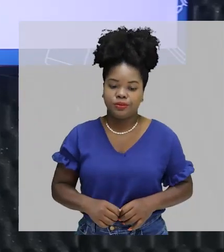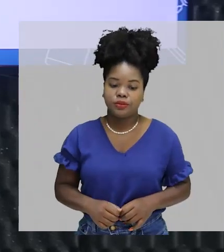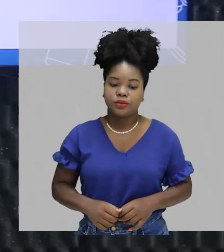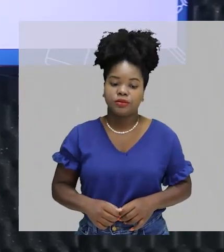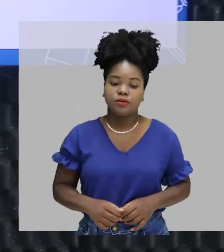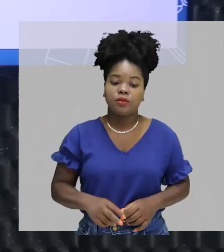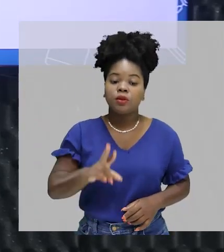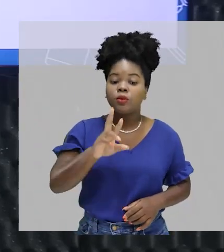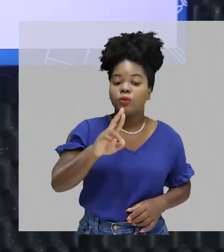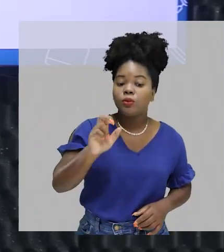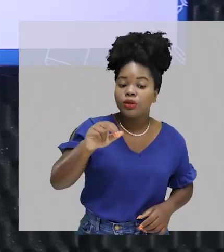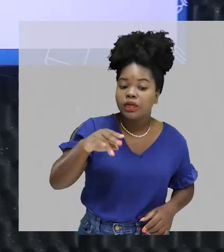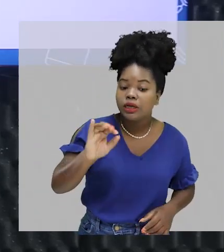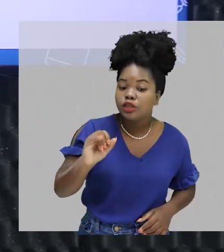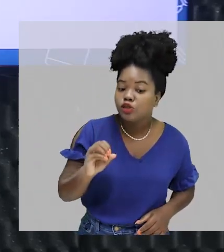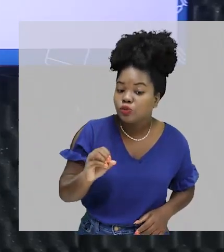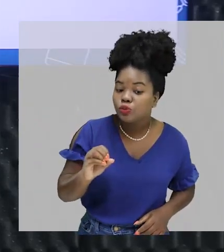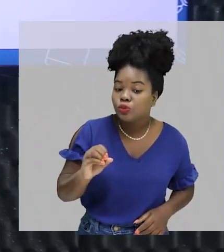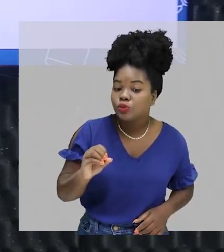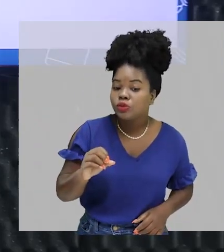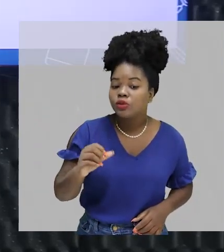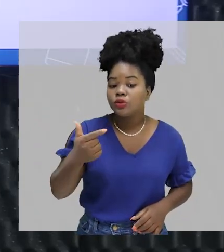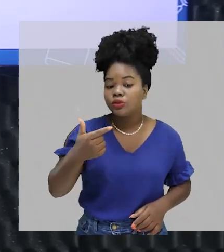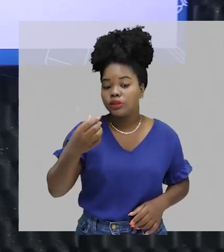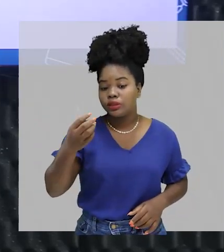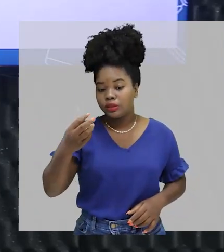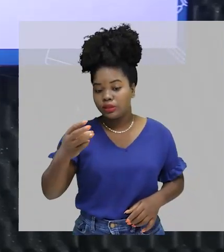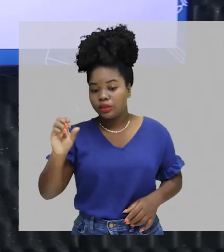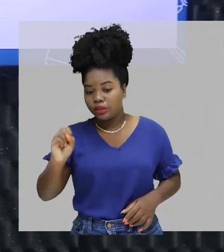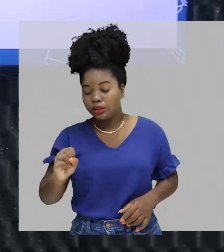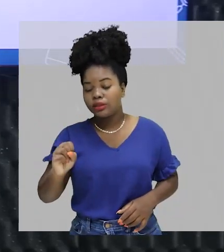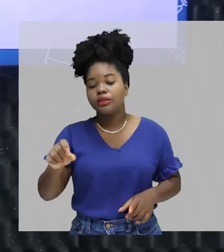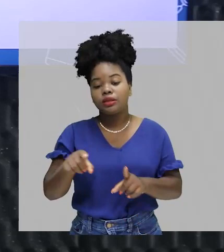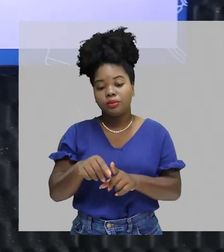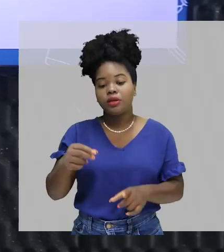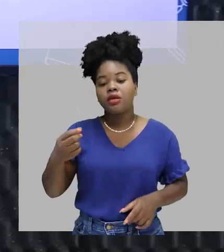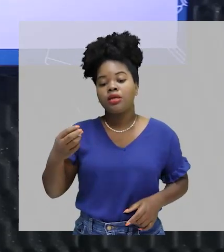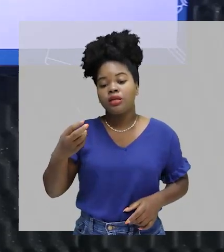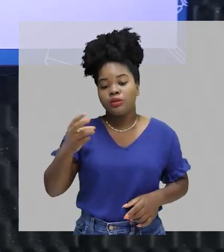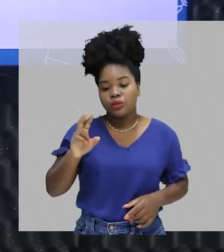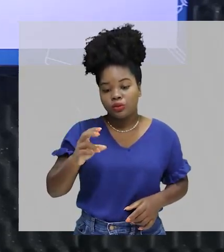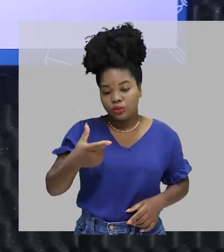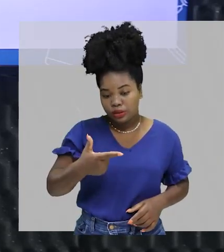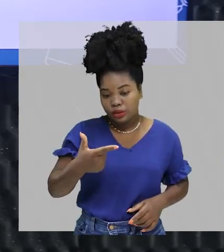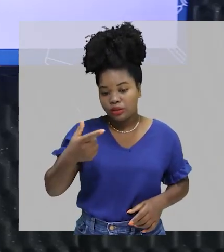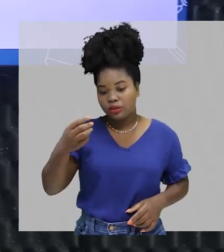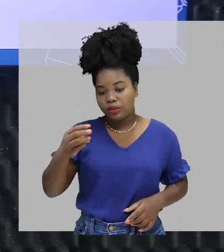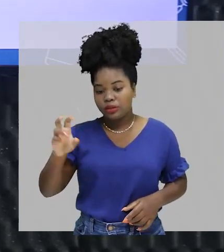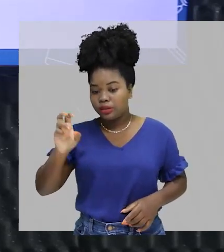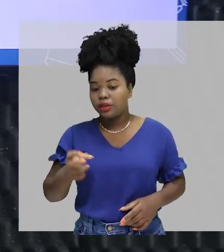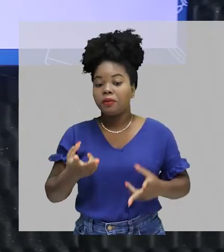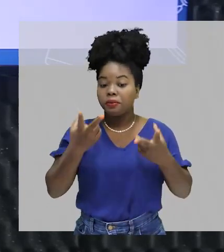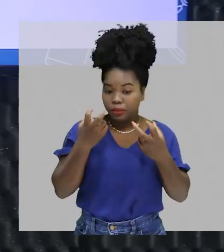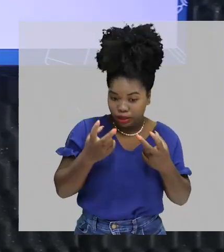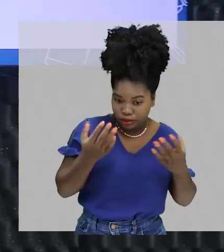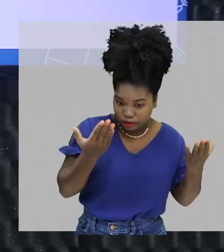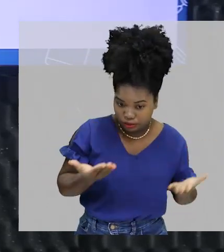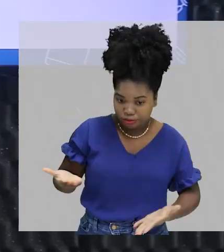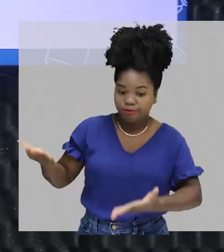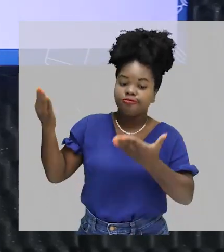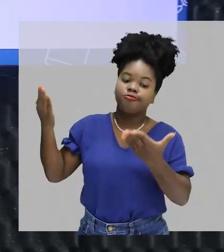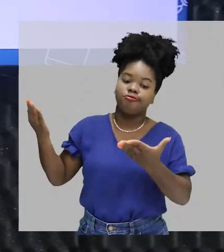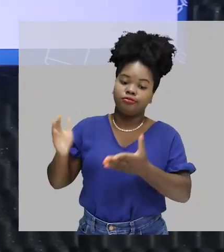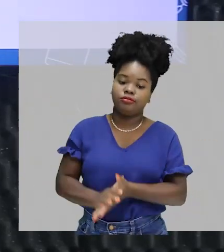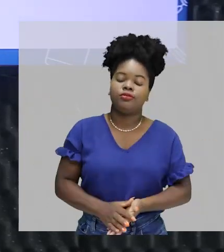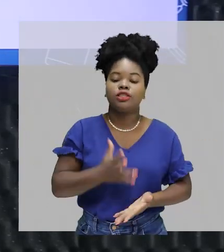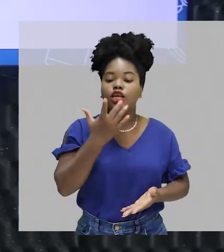certo? Urânio, urânio 238, urânio 235. Observe na tela que nós destacamos